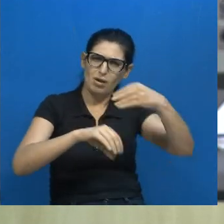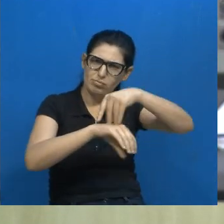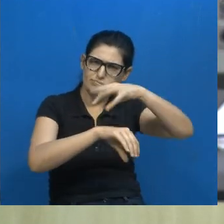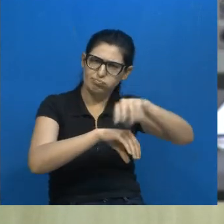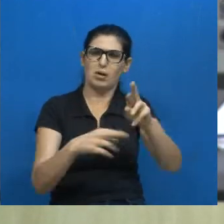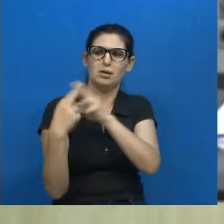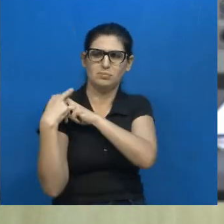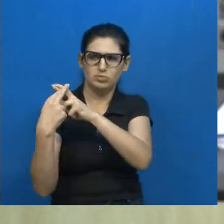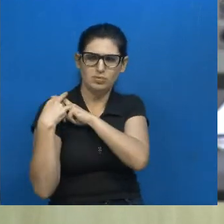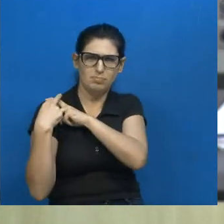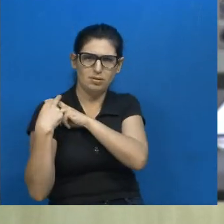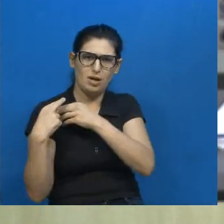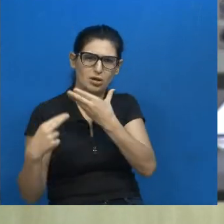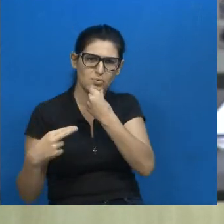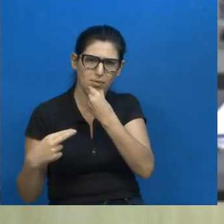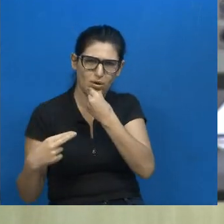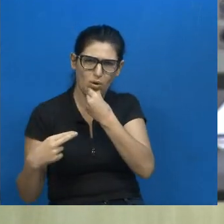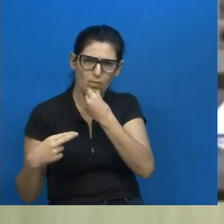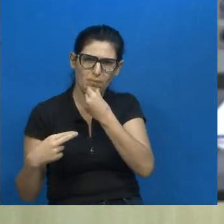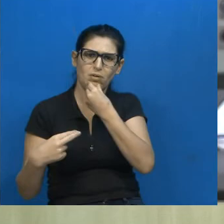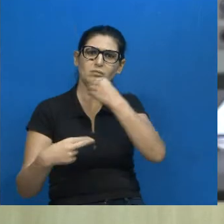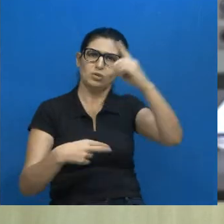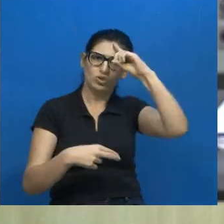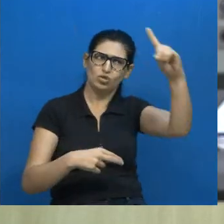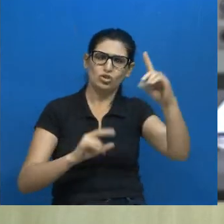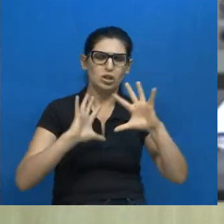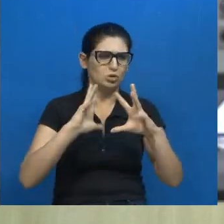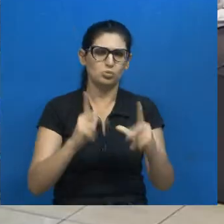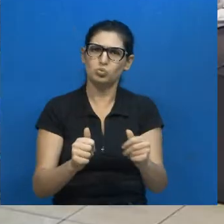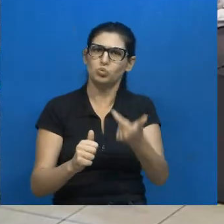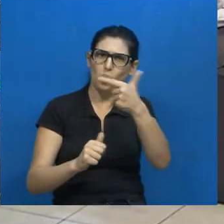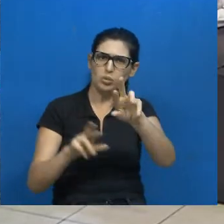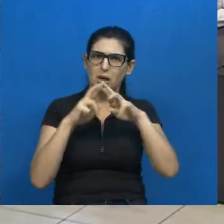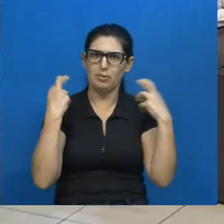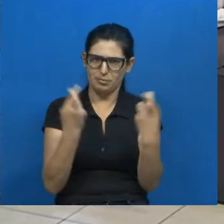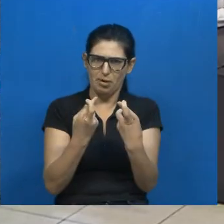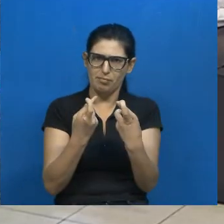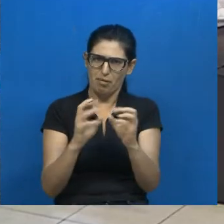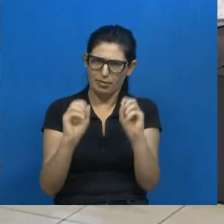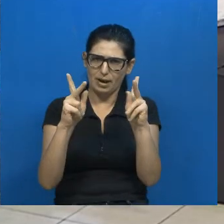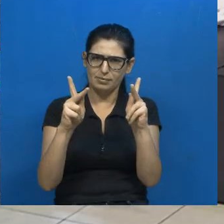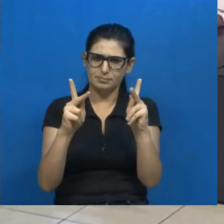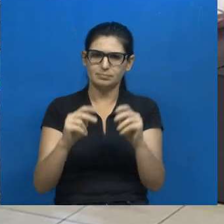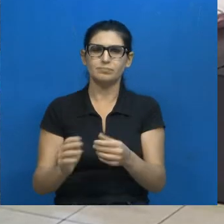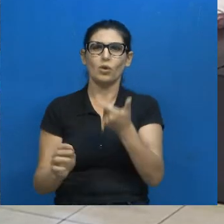as datas. Combinado? Próximo, por favor.